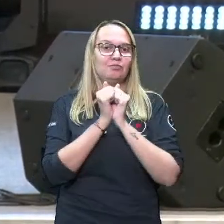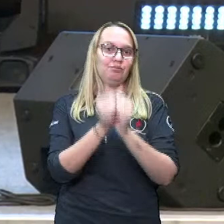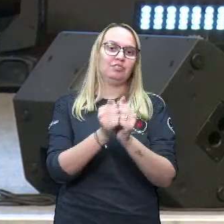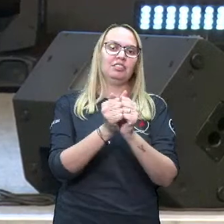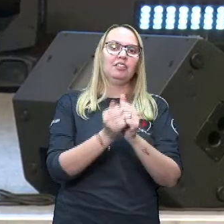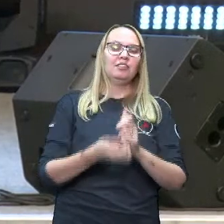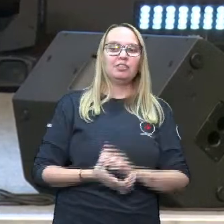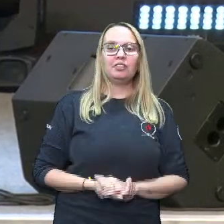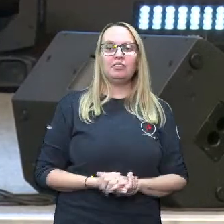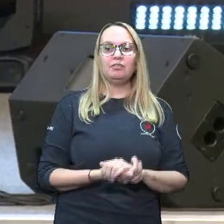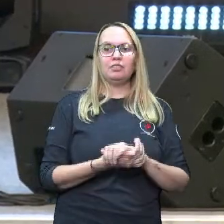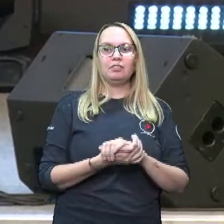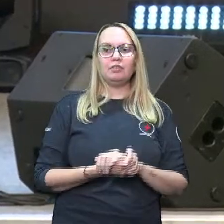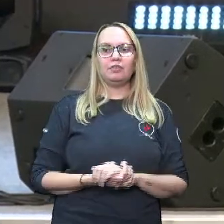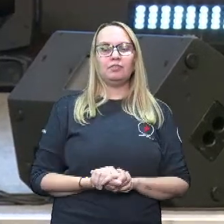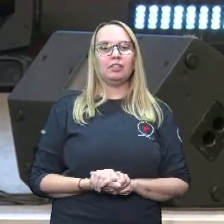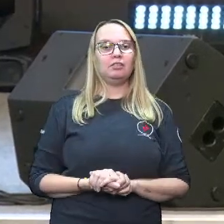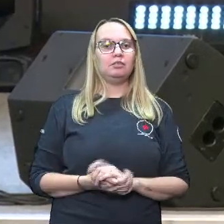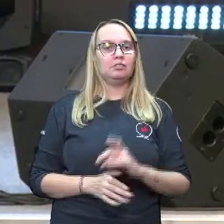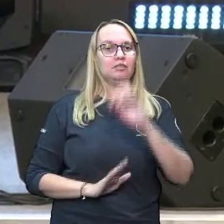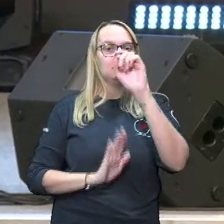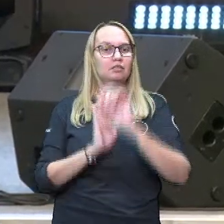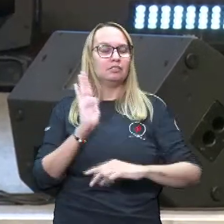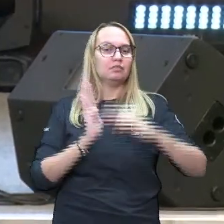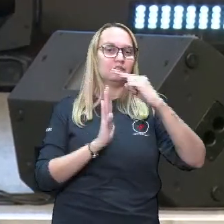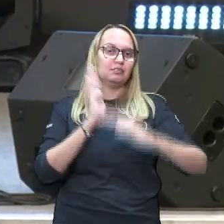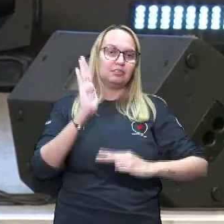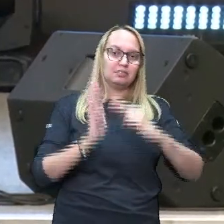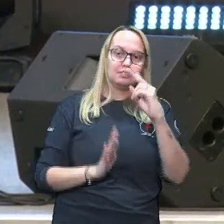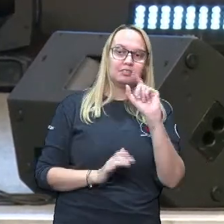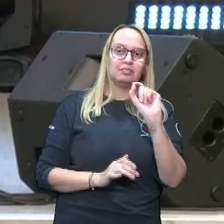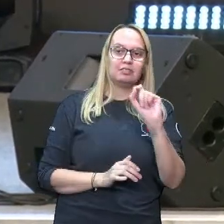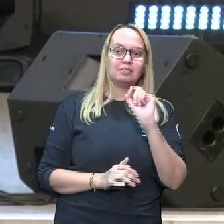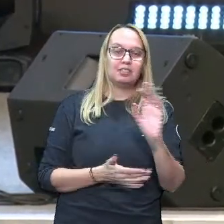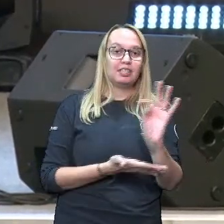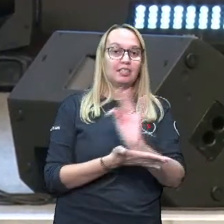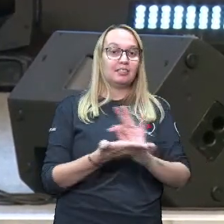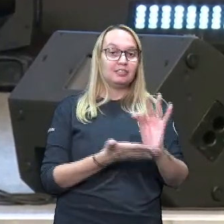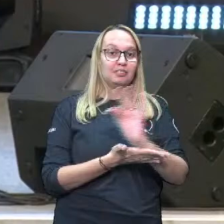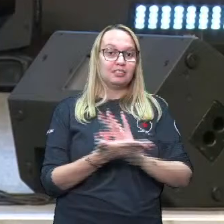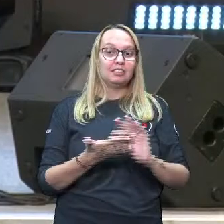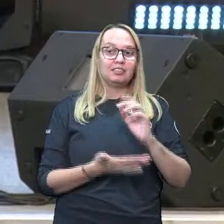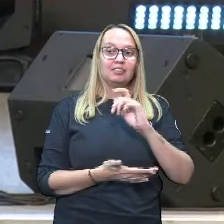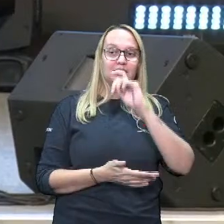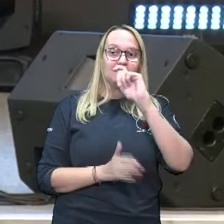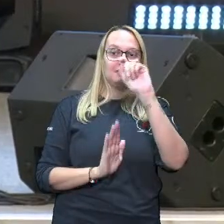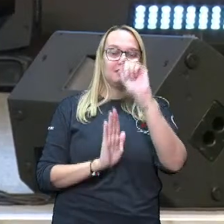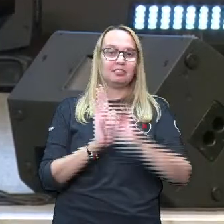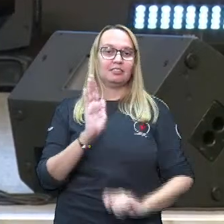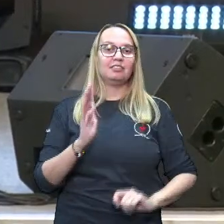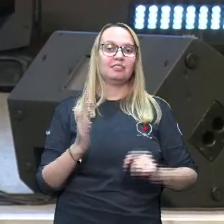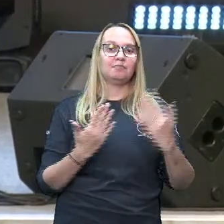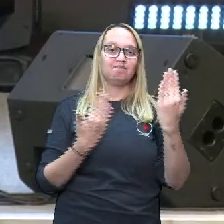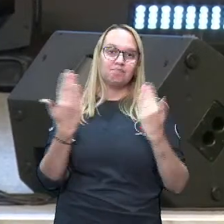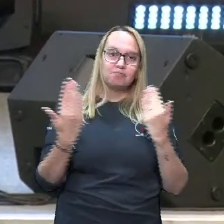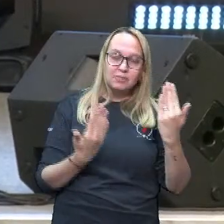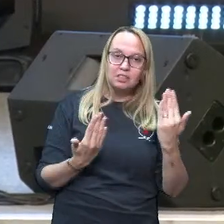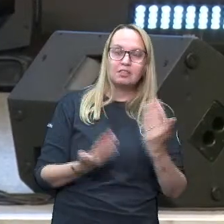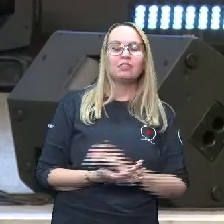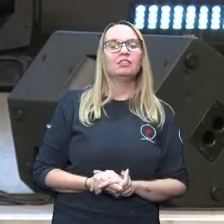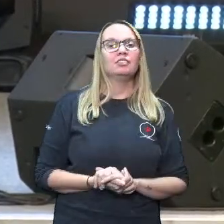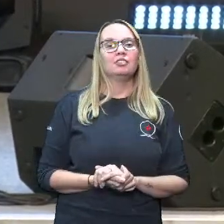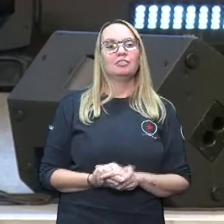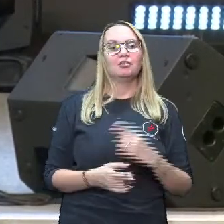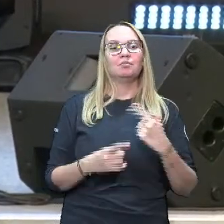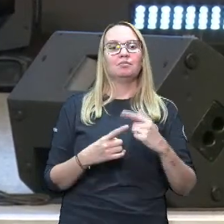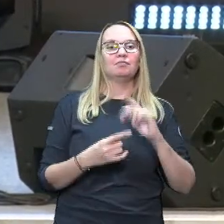O texto que nós lemos, os dois, eles são considerados pela teologia como textos paralelos ou textos similares. Por quê, pastor? Porque o que acontece num